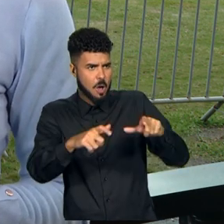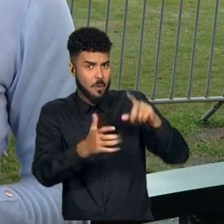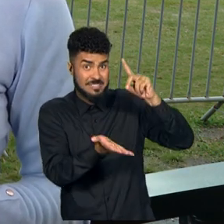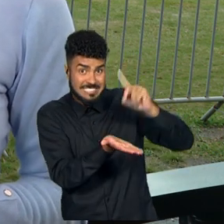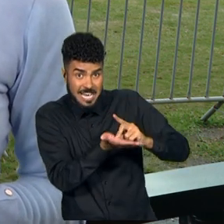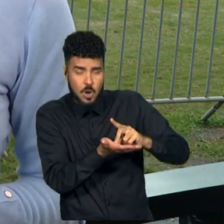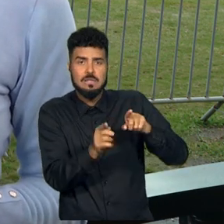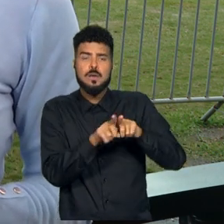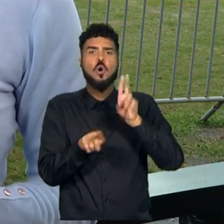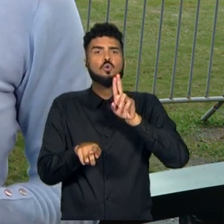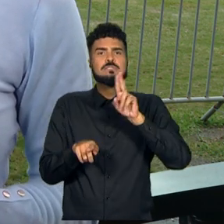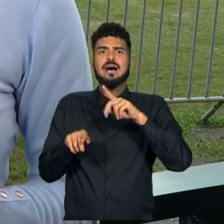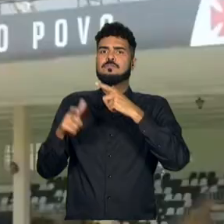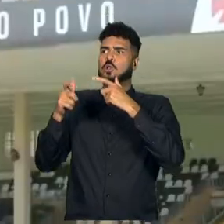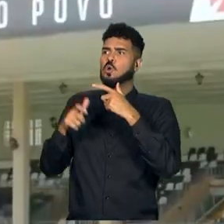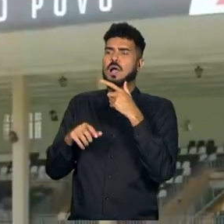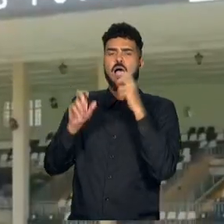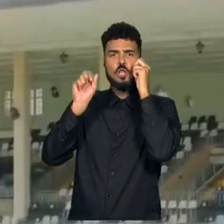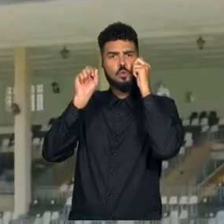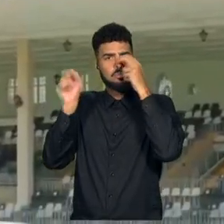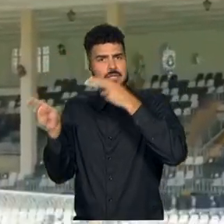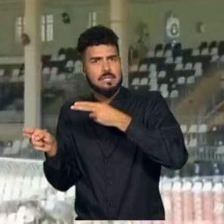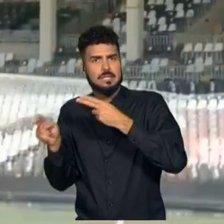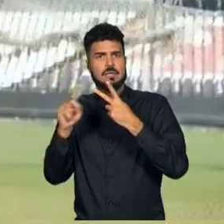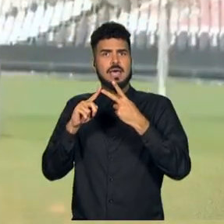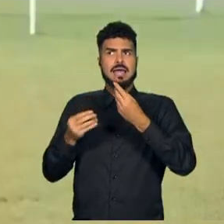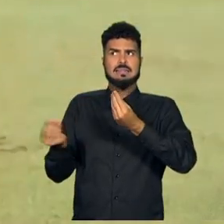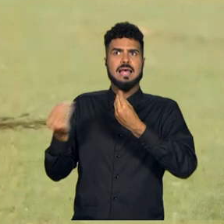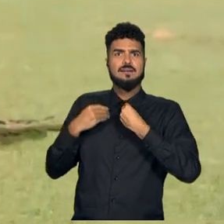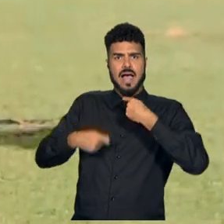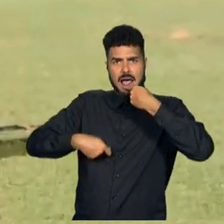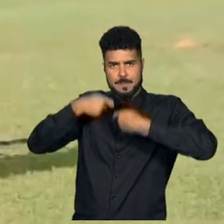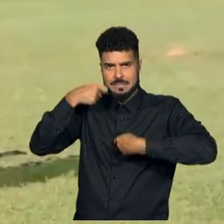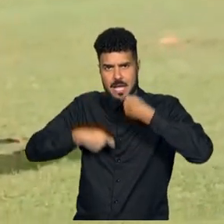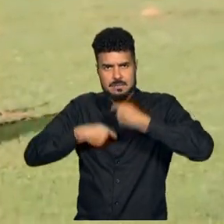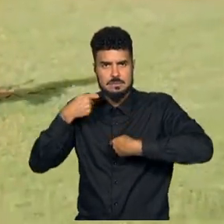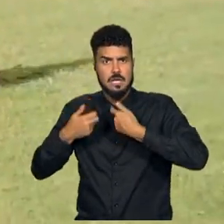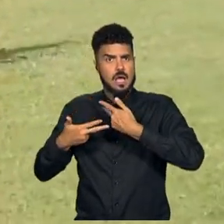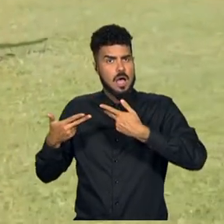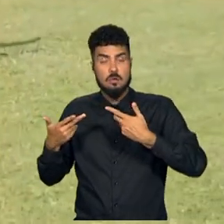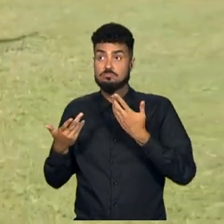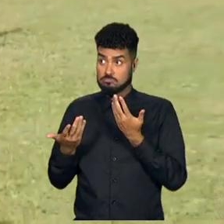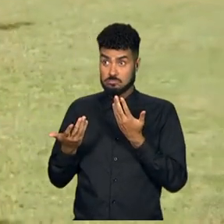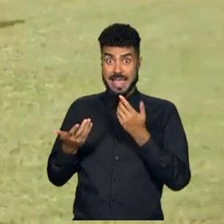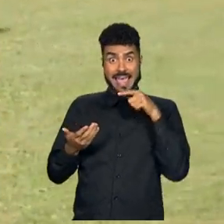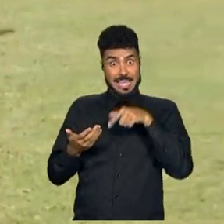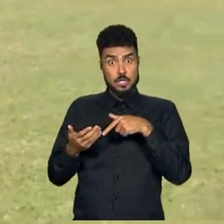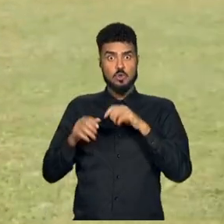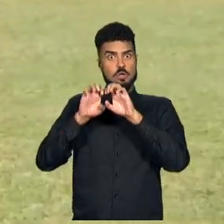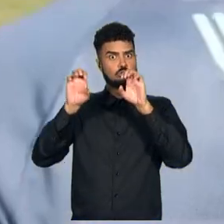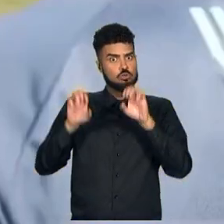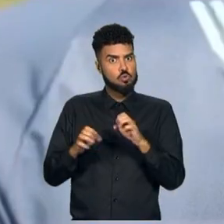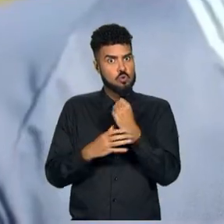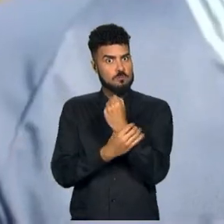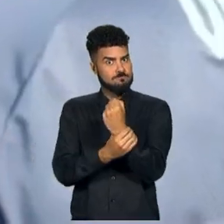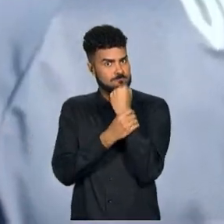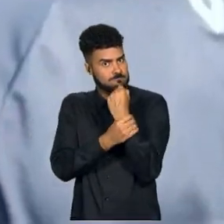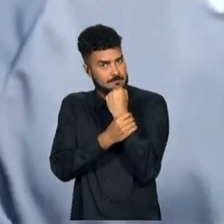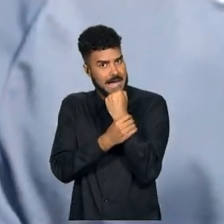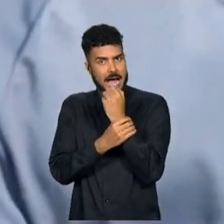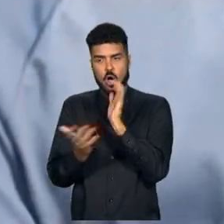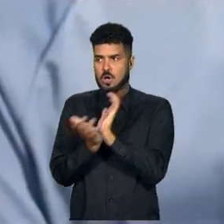as dependências para alojamento, para alimentação. E isso fez com que o clube